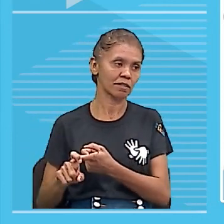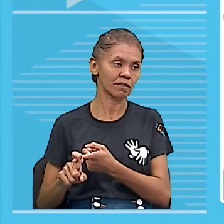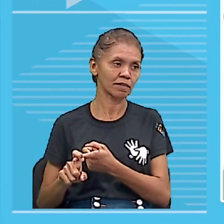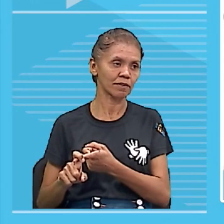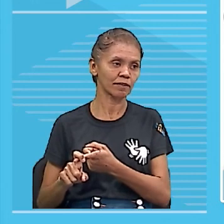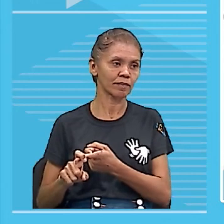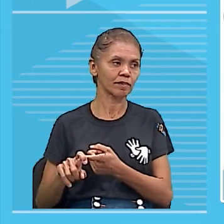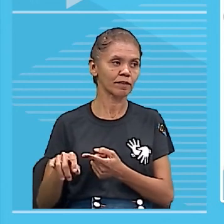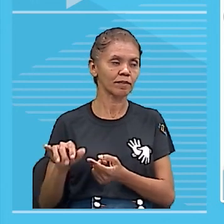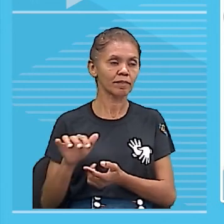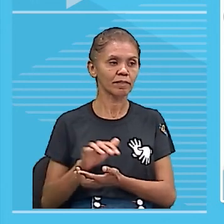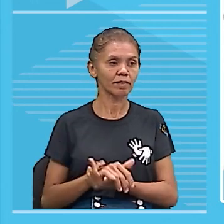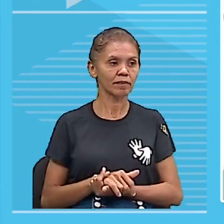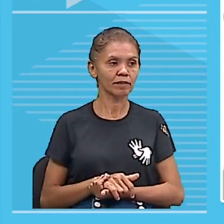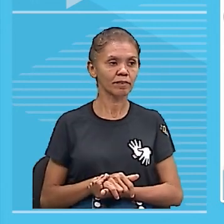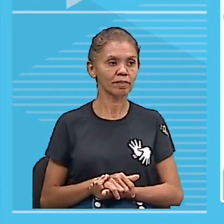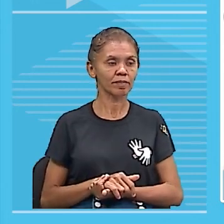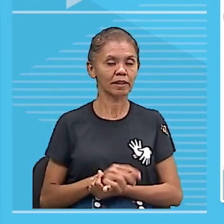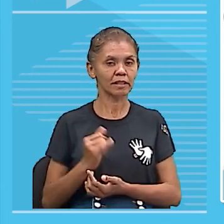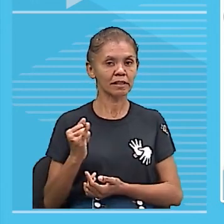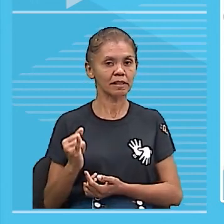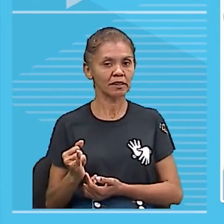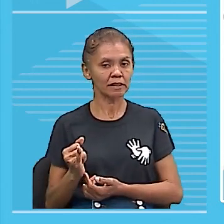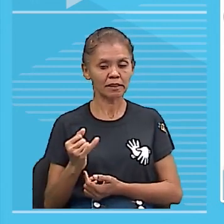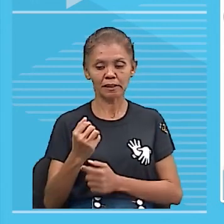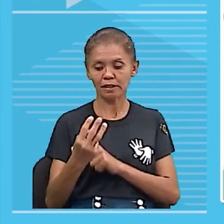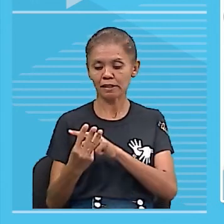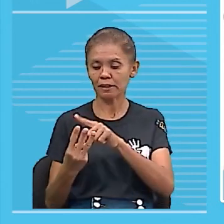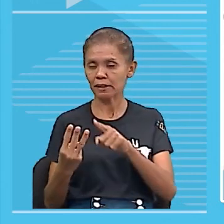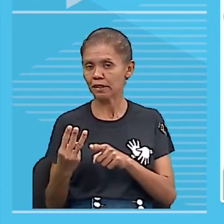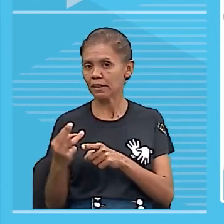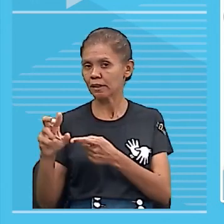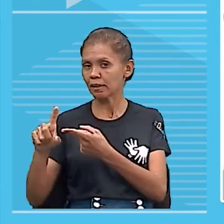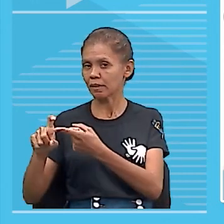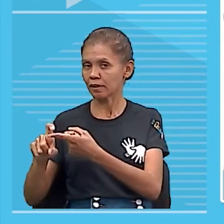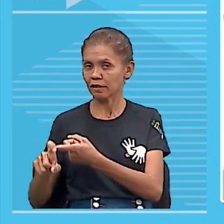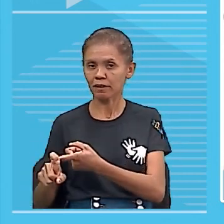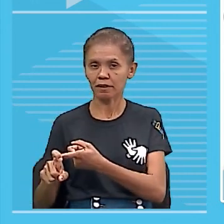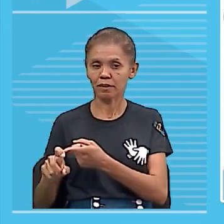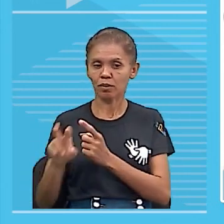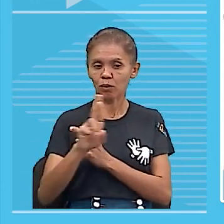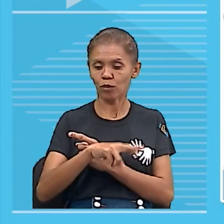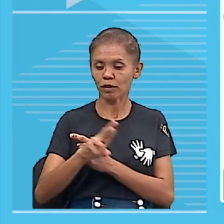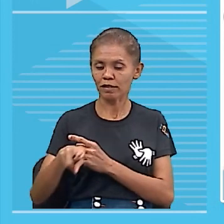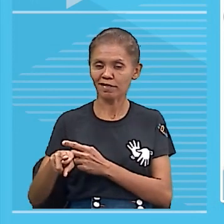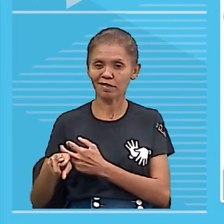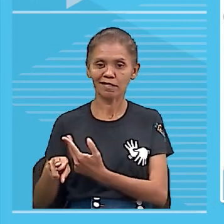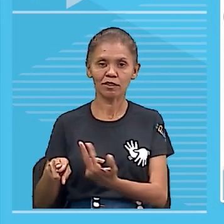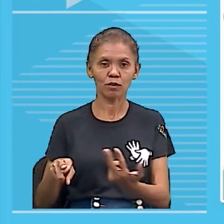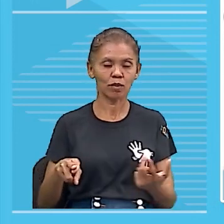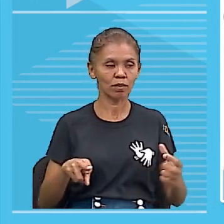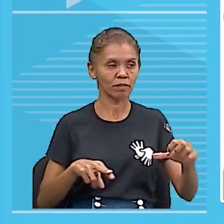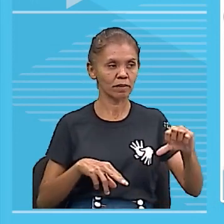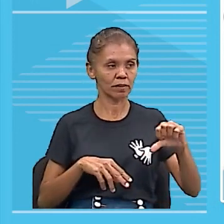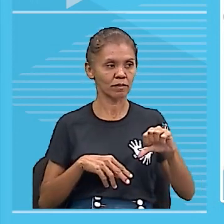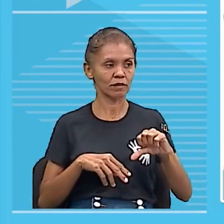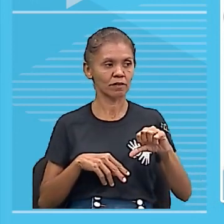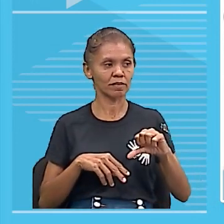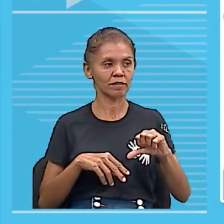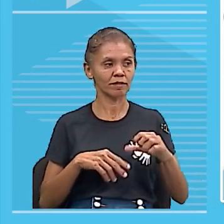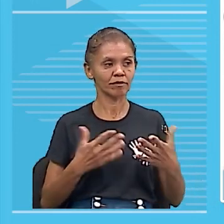bom então se eu tenho três resistores de resistência igual a 9 o